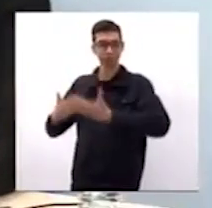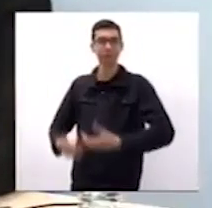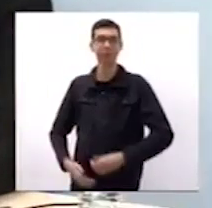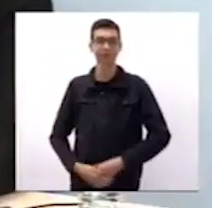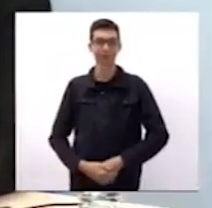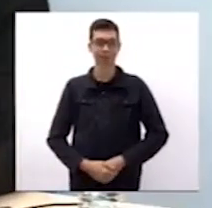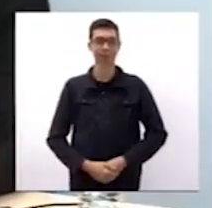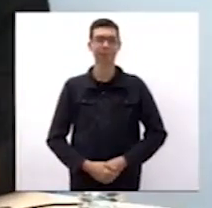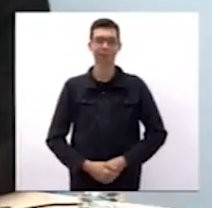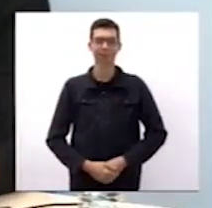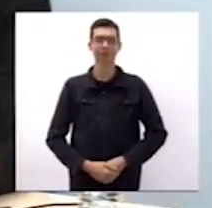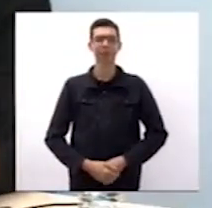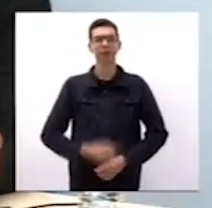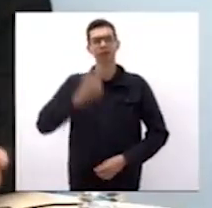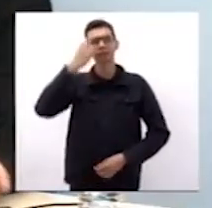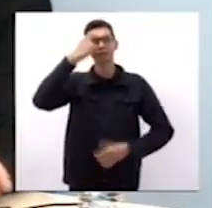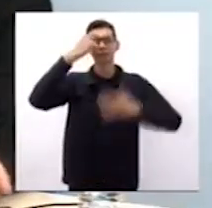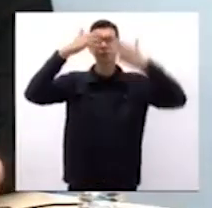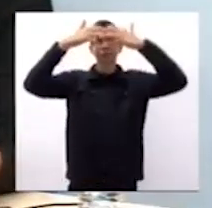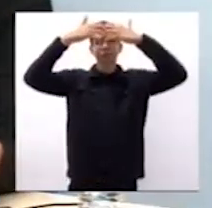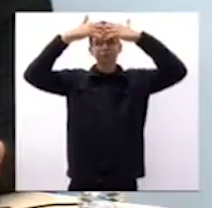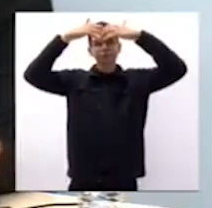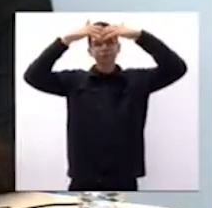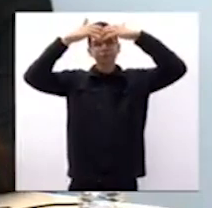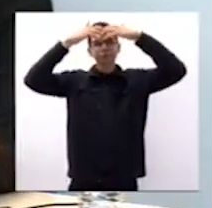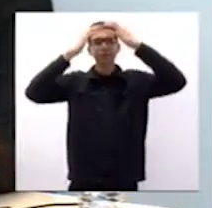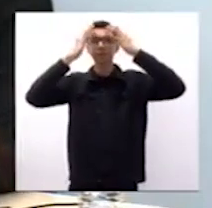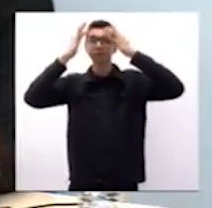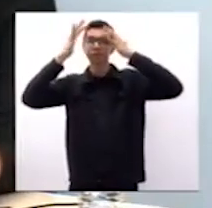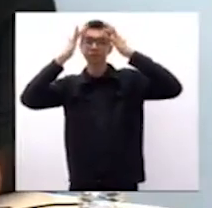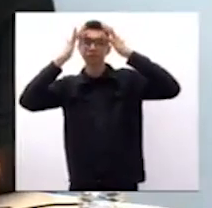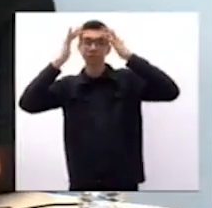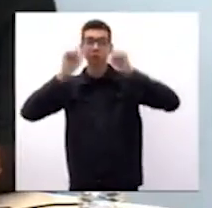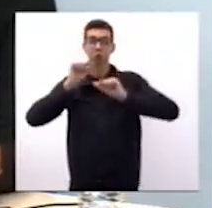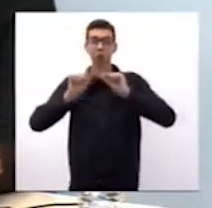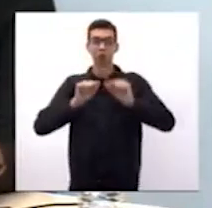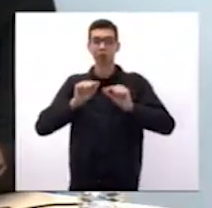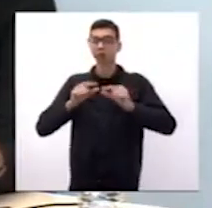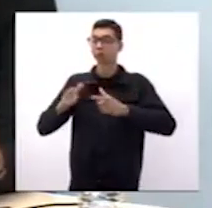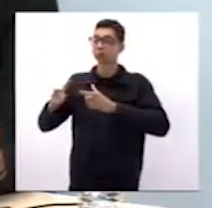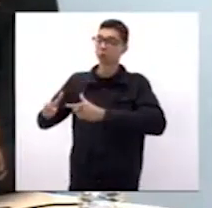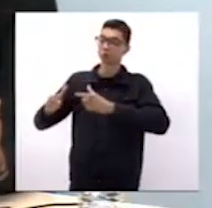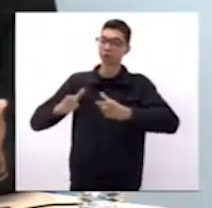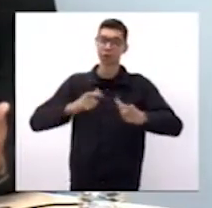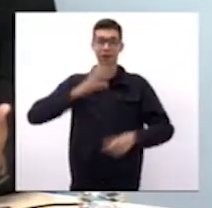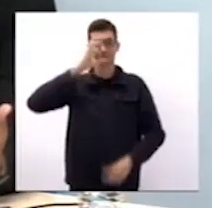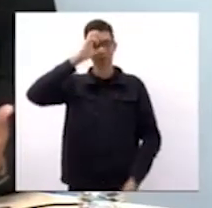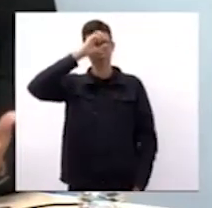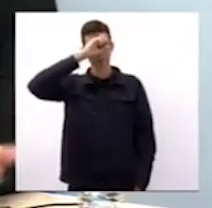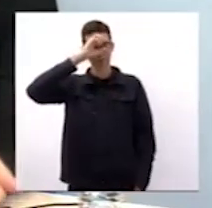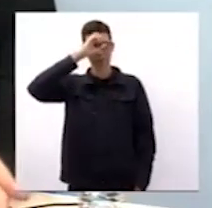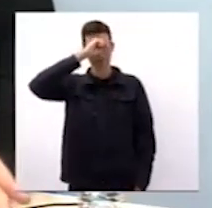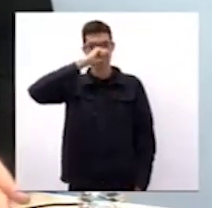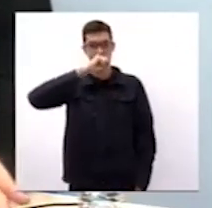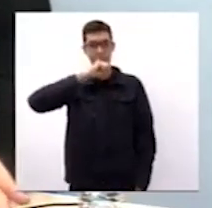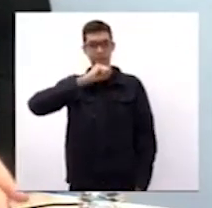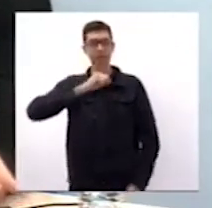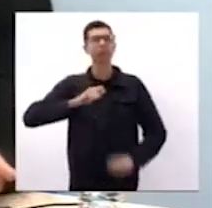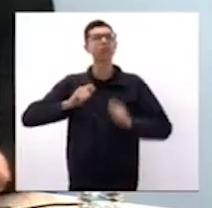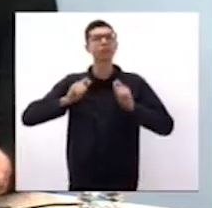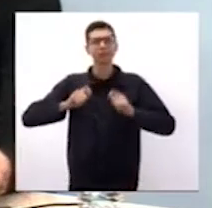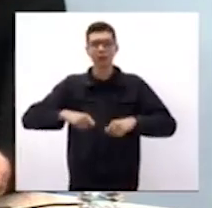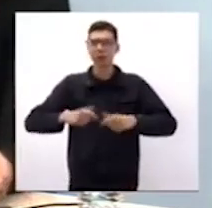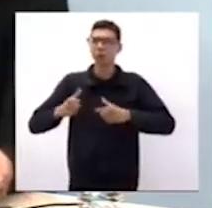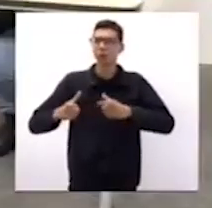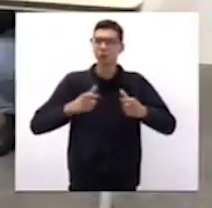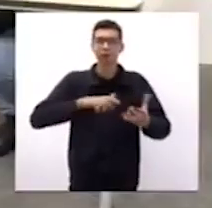Quando a gente traz essa reflexão, é a gente pensar que esses espaços de aprendizagem podem acontecer em diversos lugares. Isso